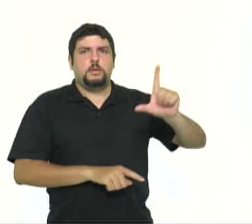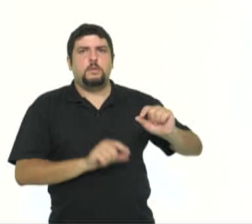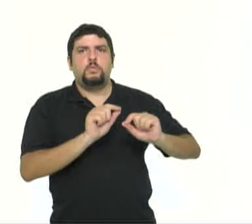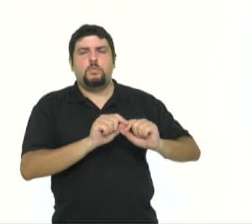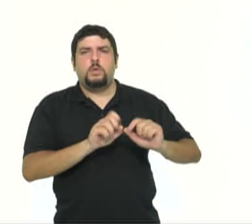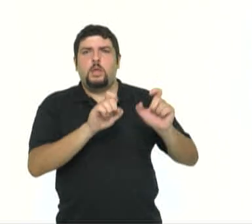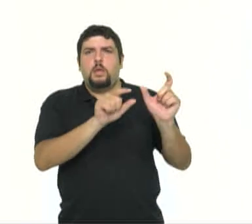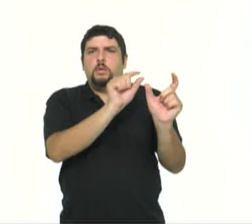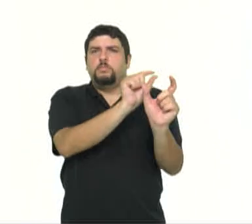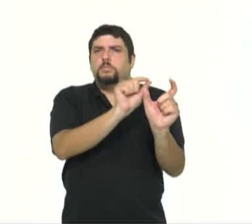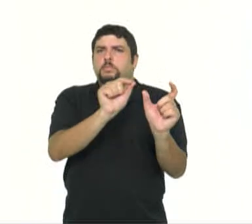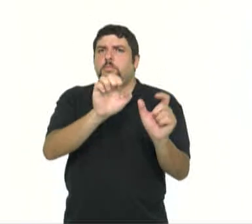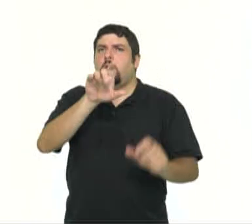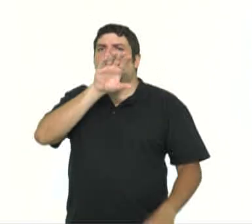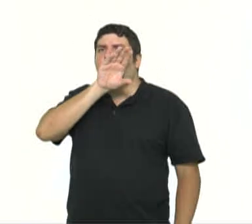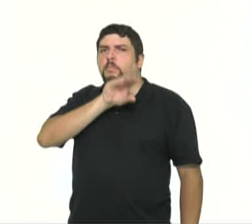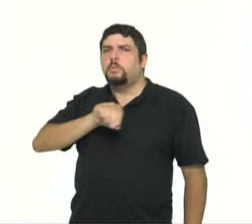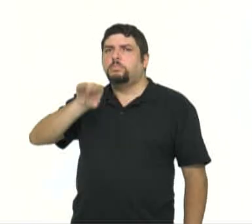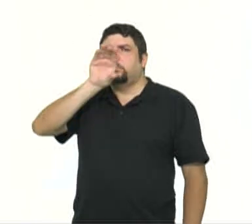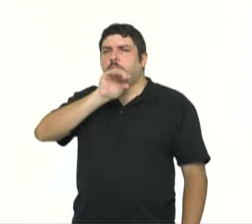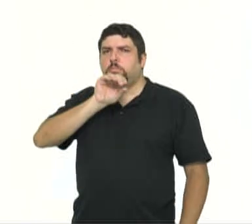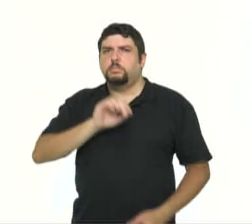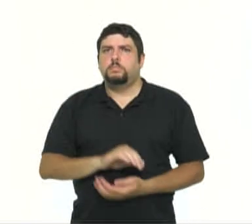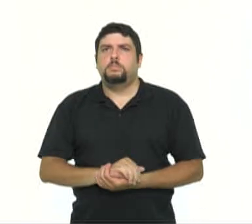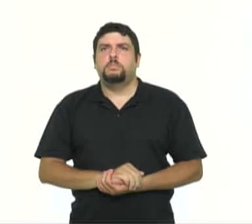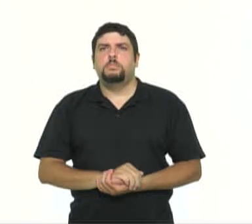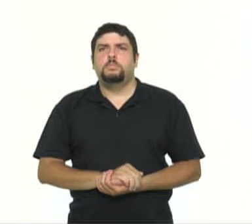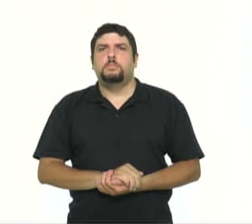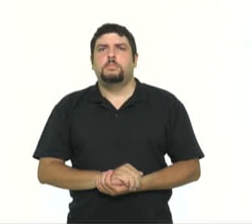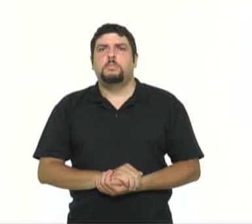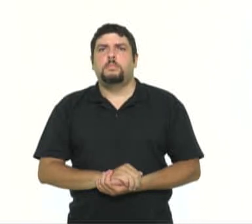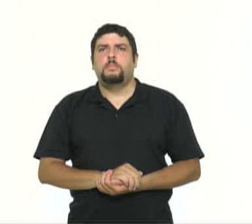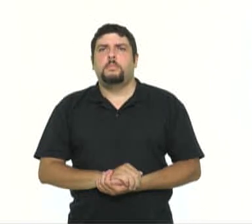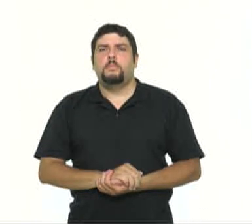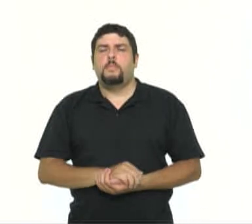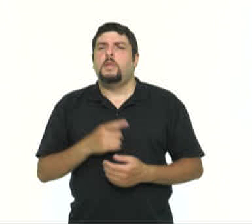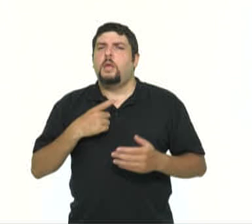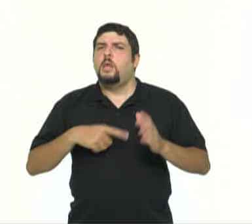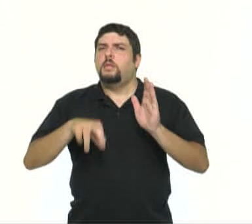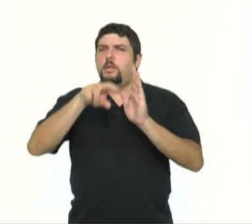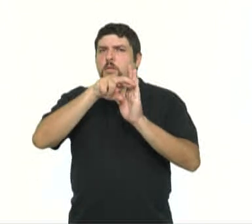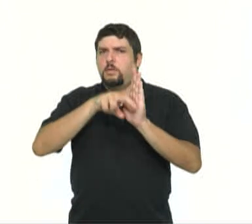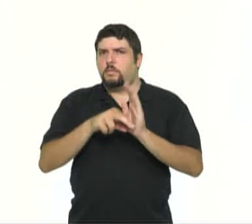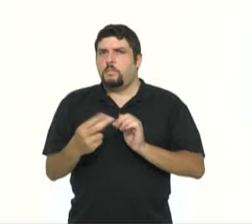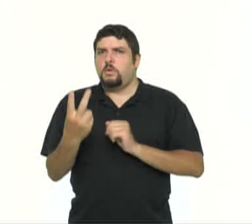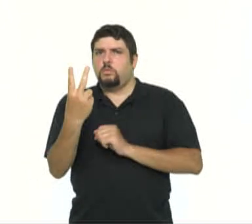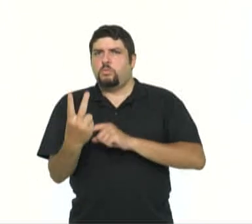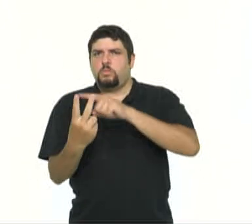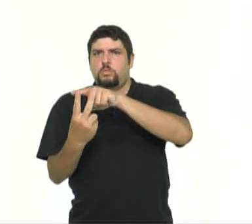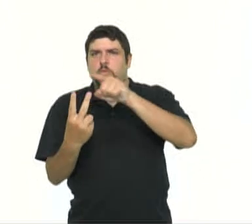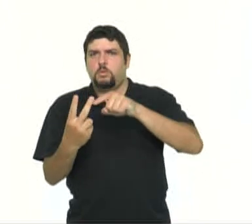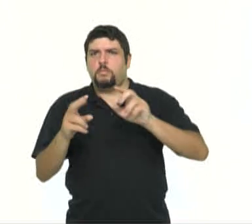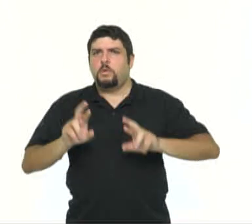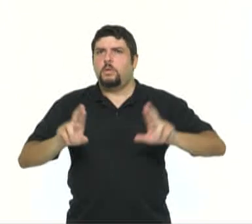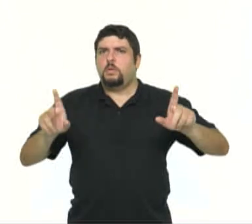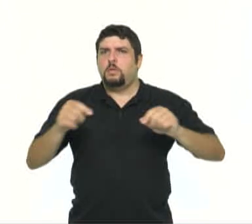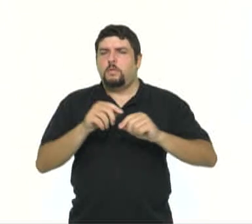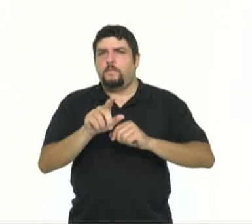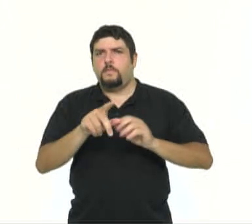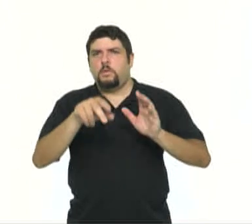sílabas sonoras, o som que elas têm. Há 2 regras que diferenciam as sílabas